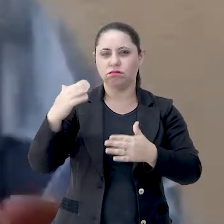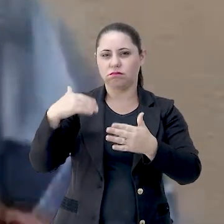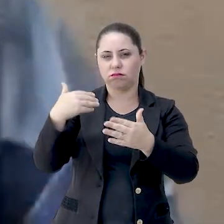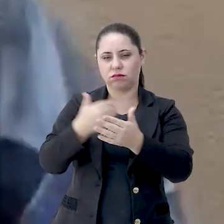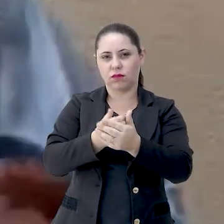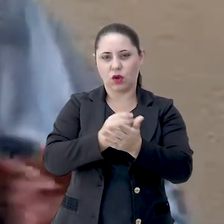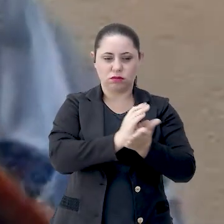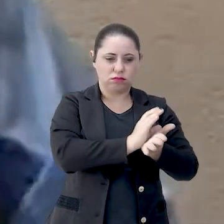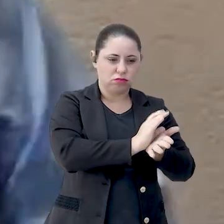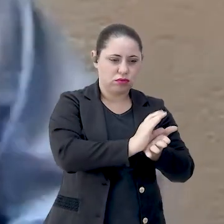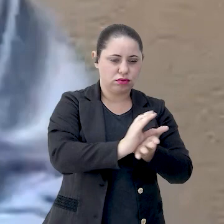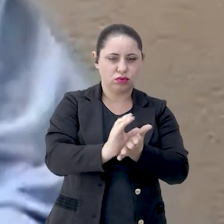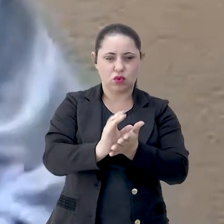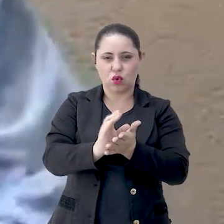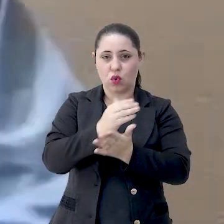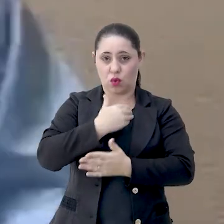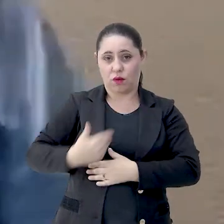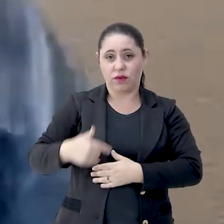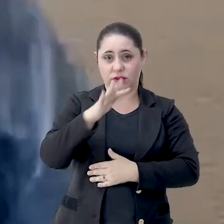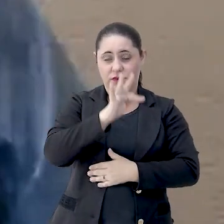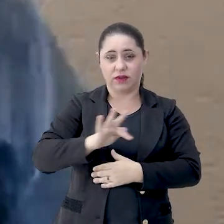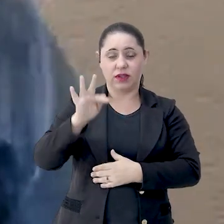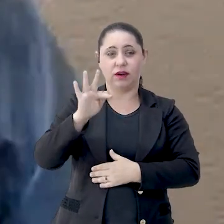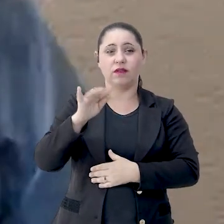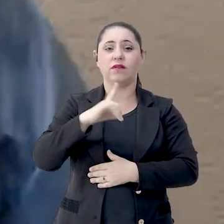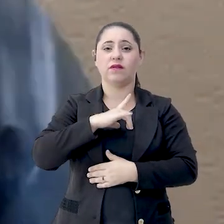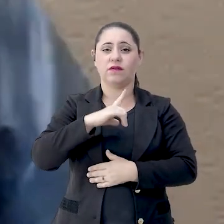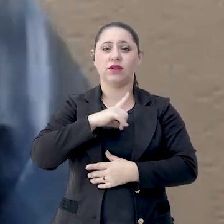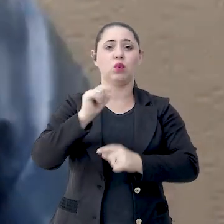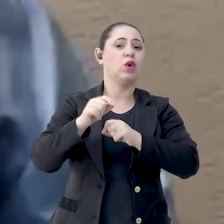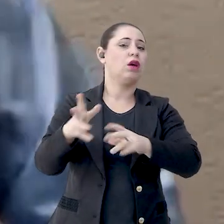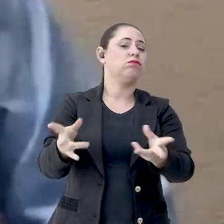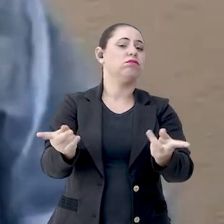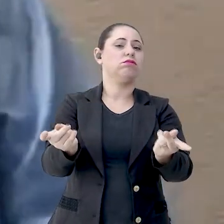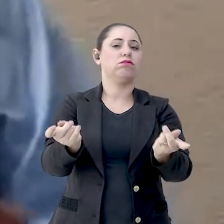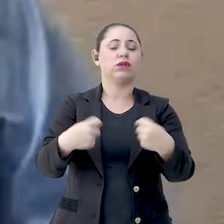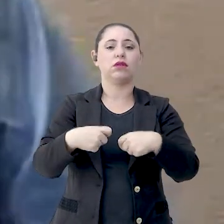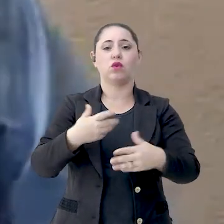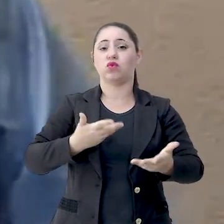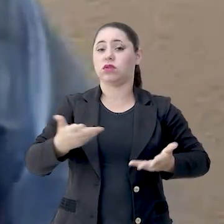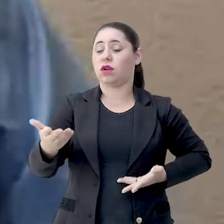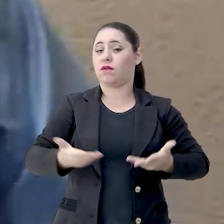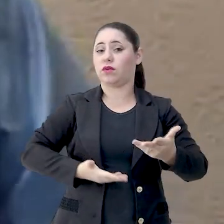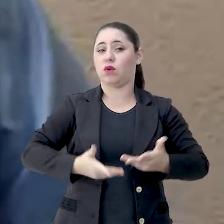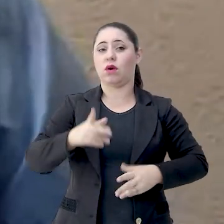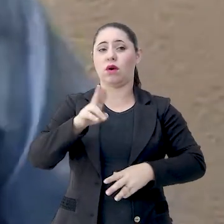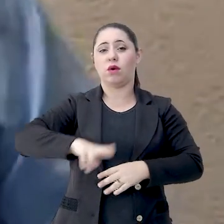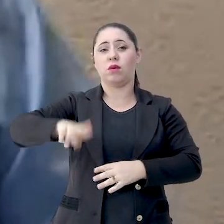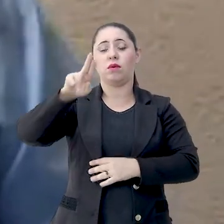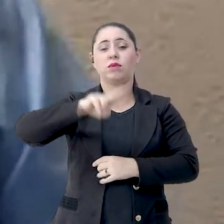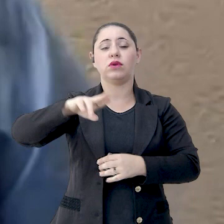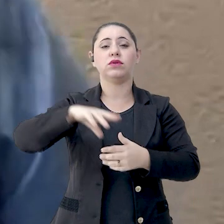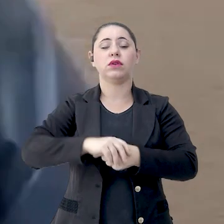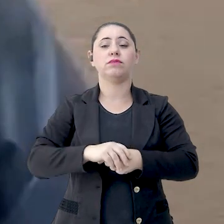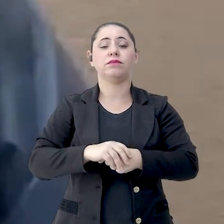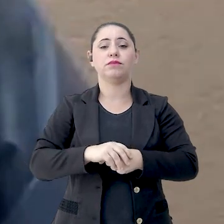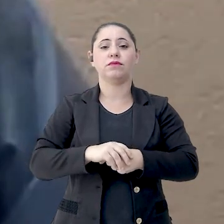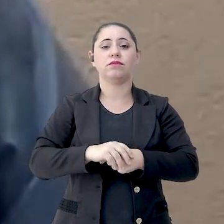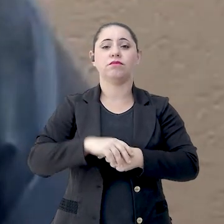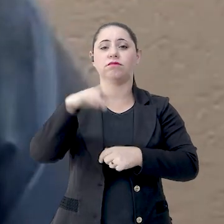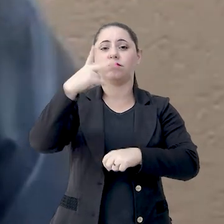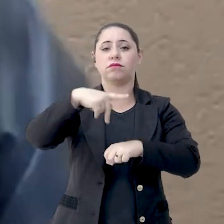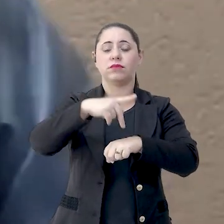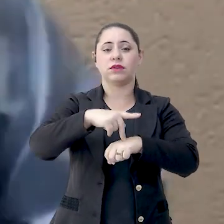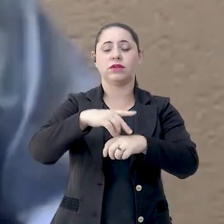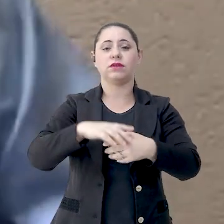por onde todas as transferências da União vão ter que passar. Então, essa capacitação dos servidores para utilizar a plataforma Mais